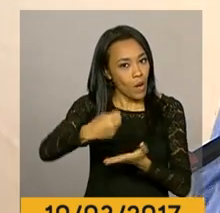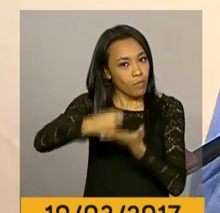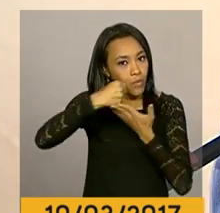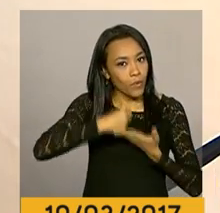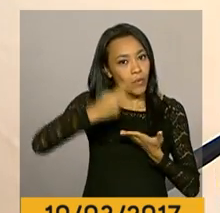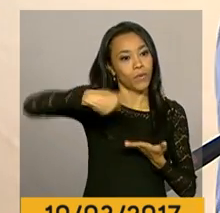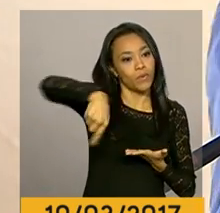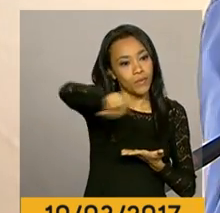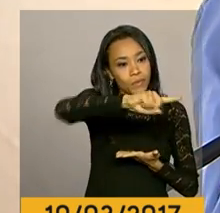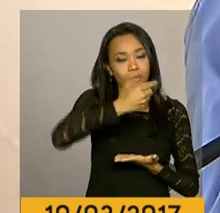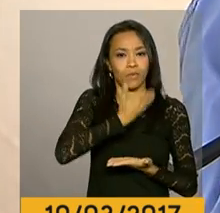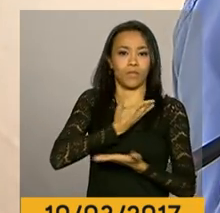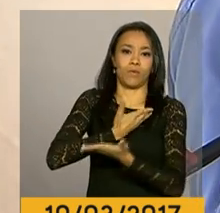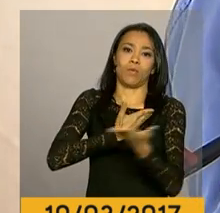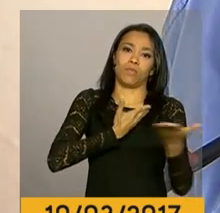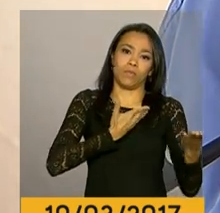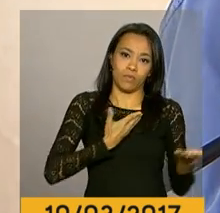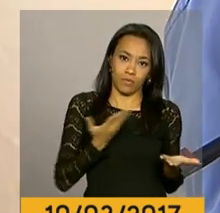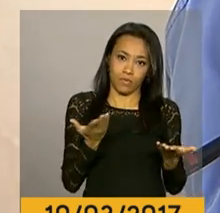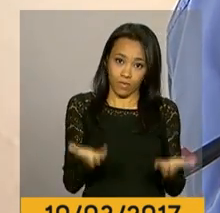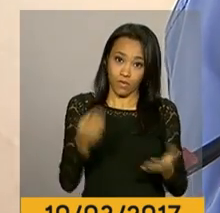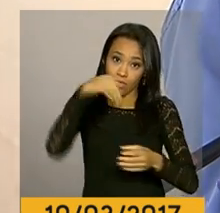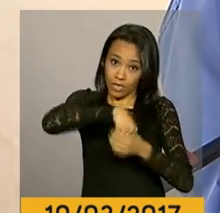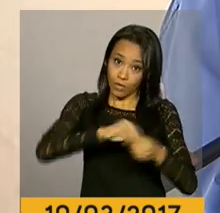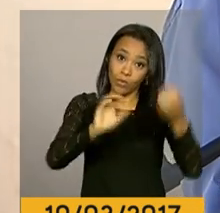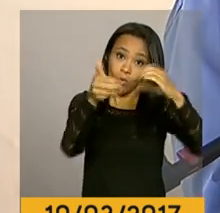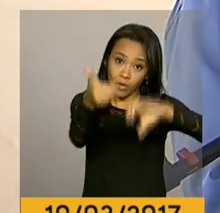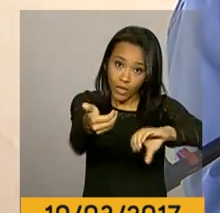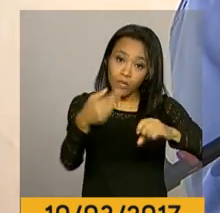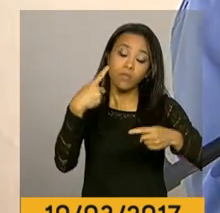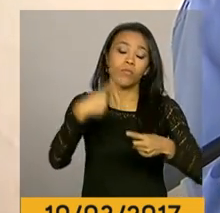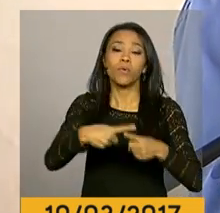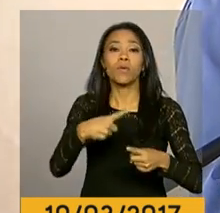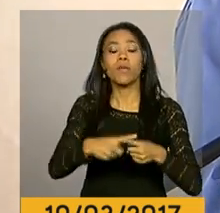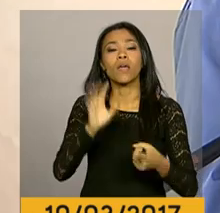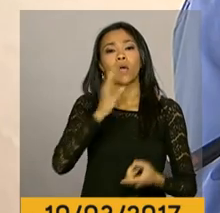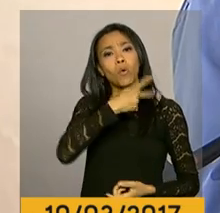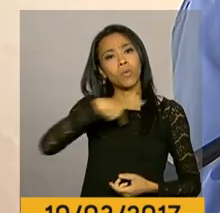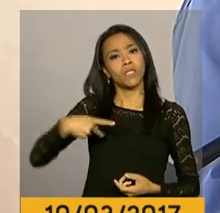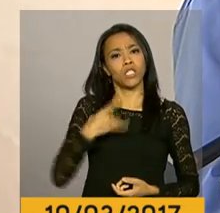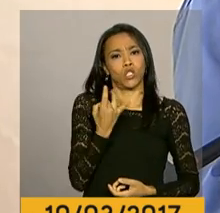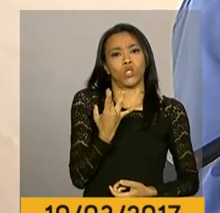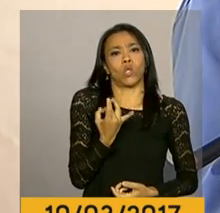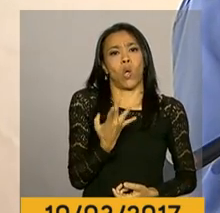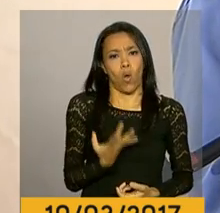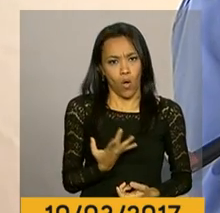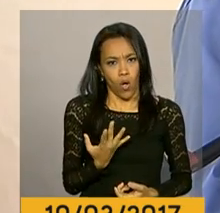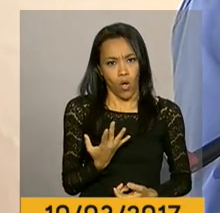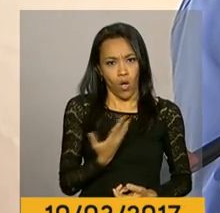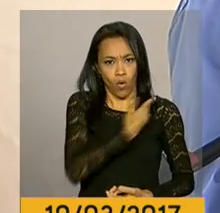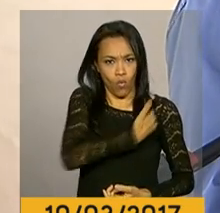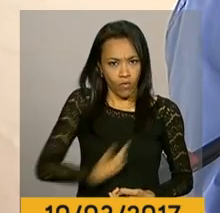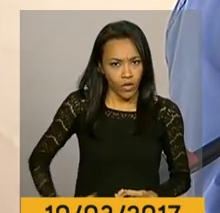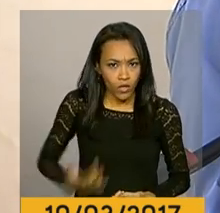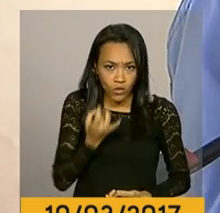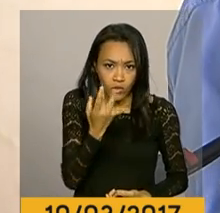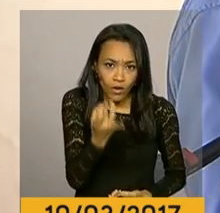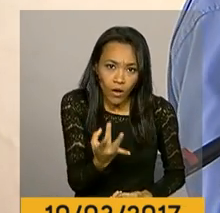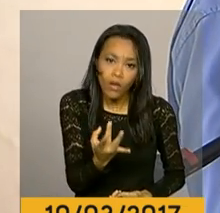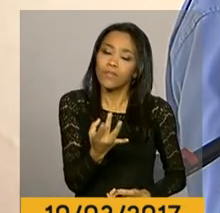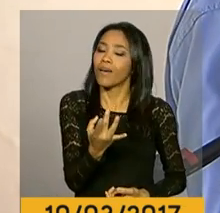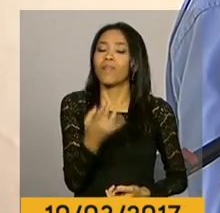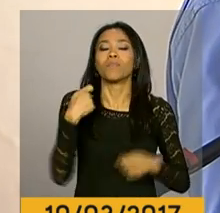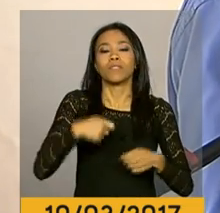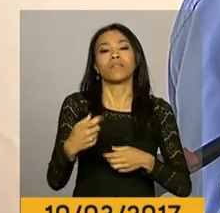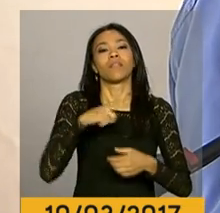tido dos companheiros da Paraíba no Congresso Nacional, porque o presidente não governa sozinho. O presidente governa bem se